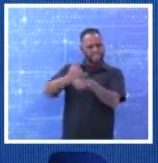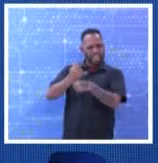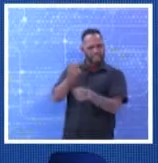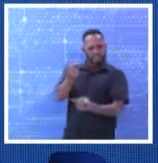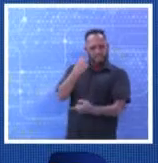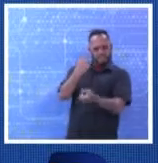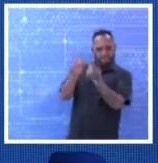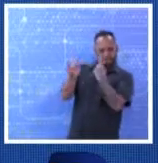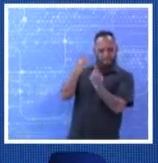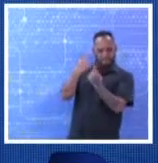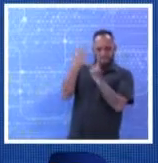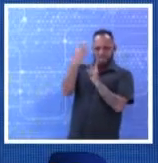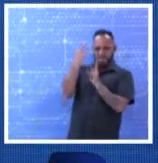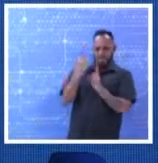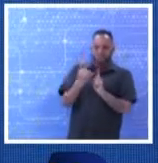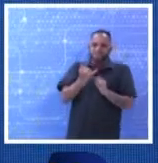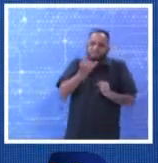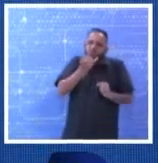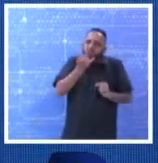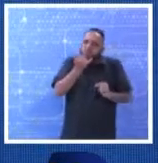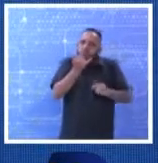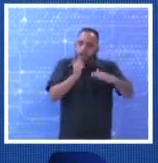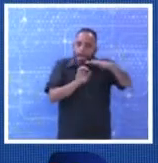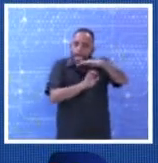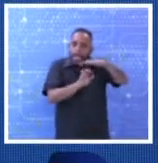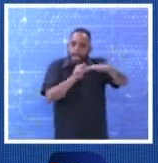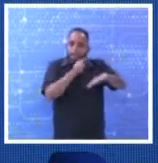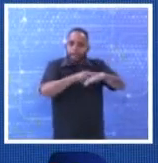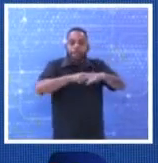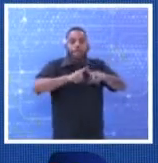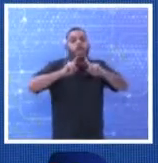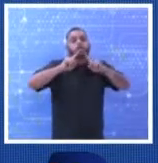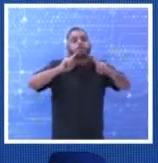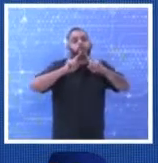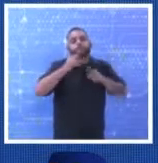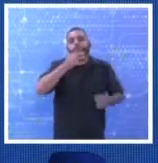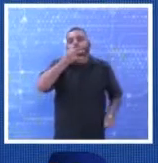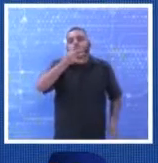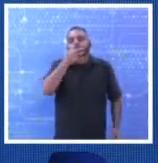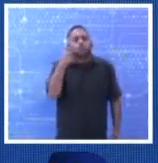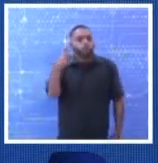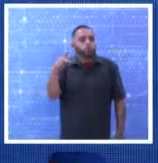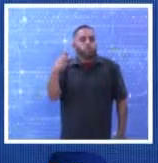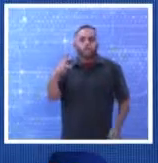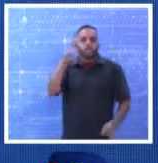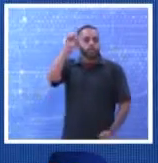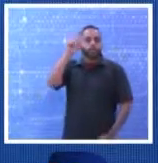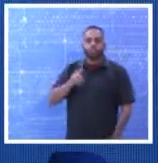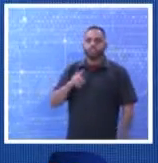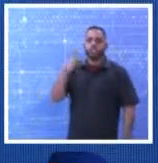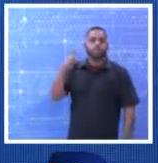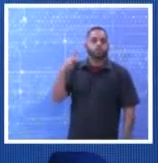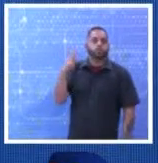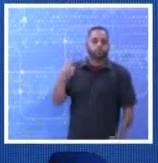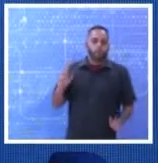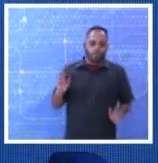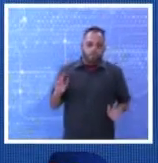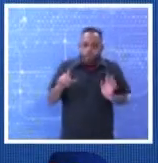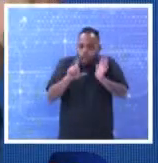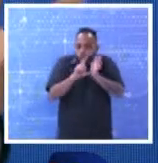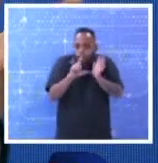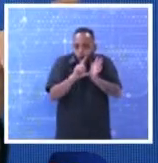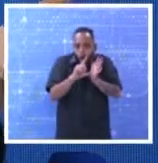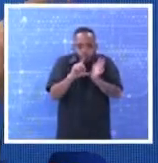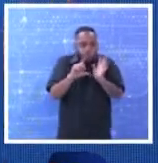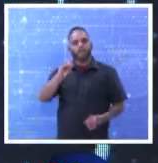se é o que eu conheço o empresário se manifestando ele tem direito de se manifestar o comerciante E